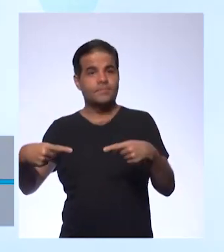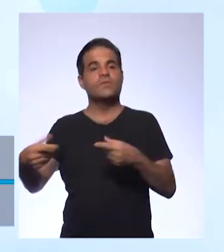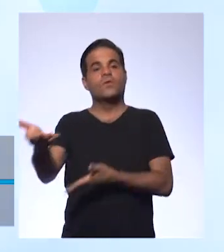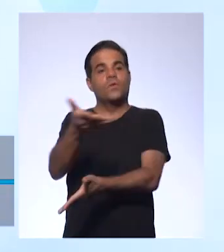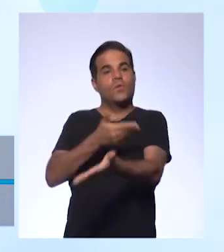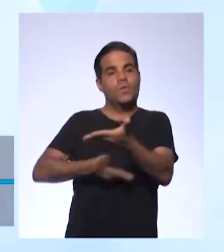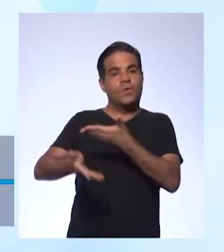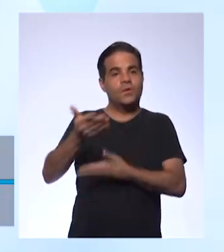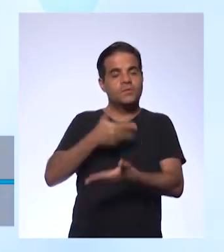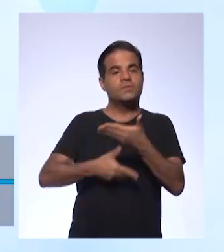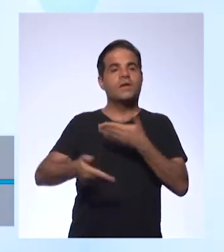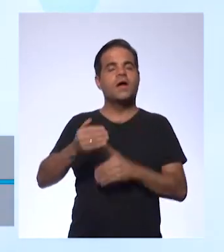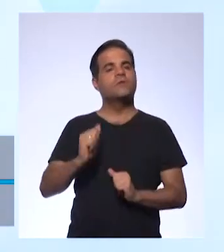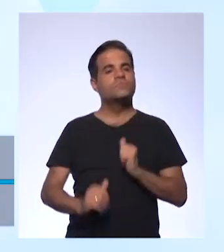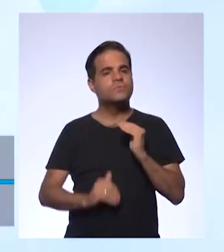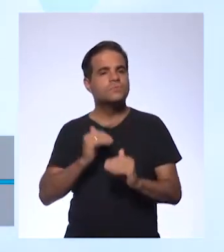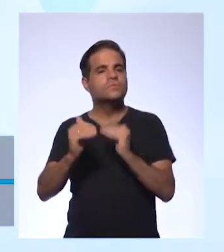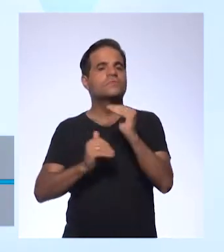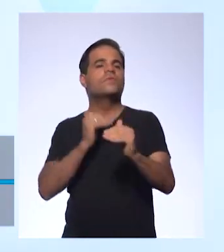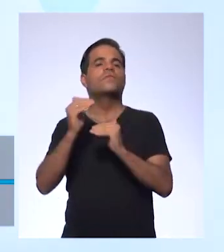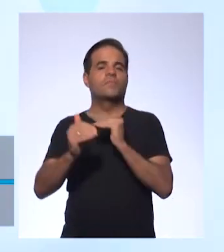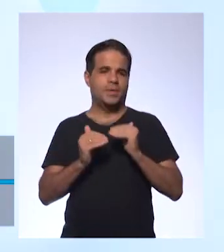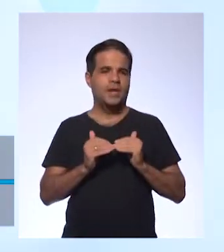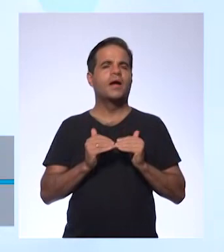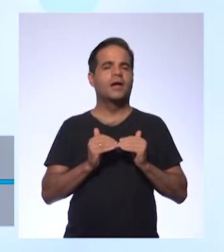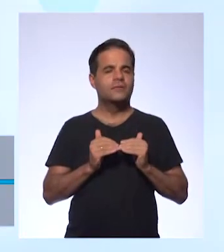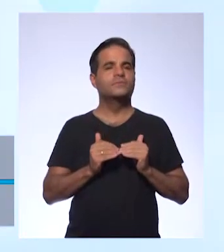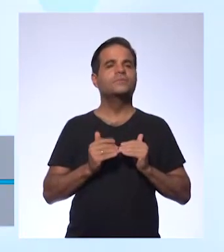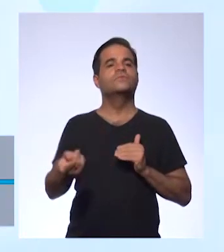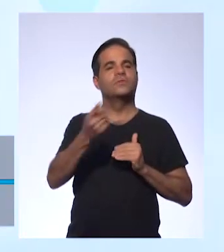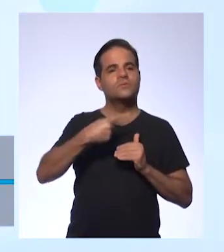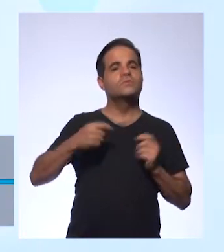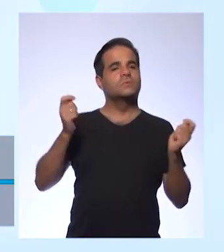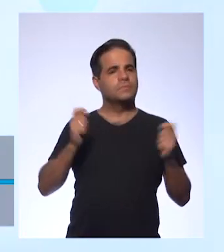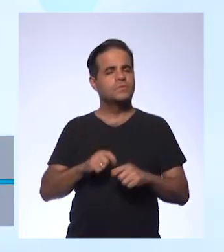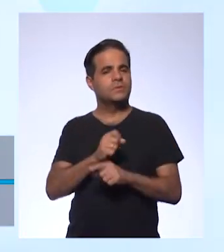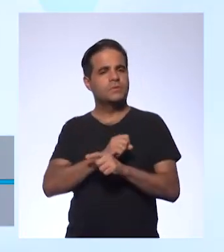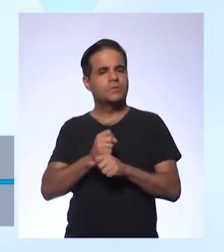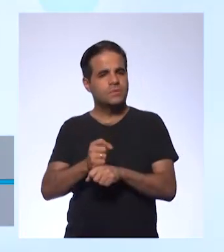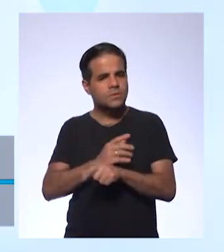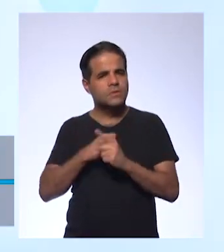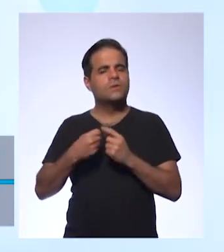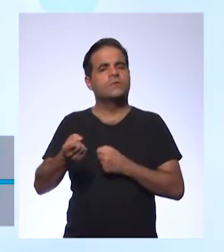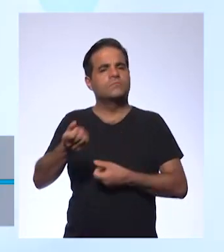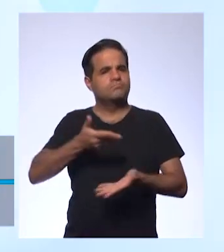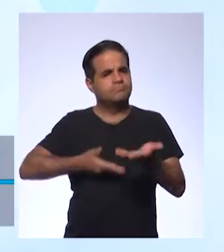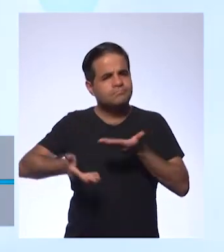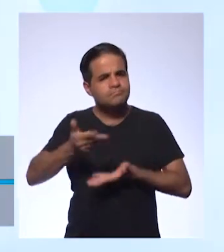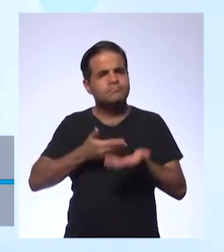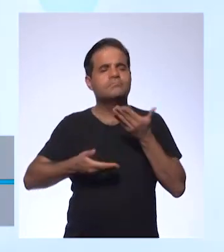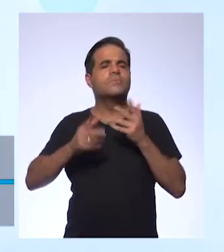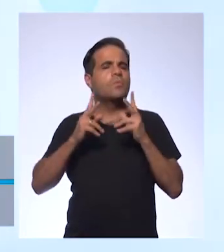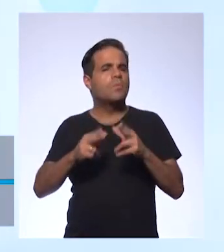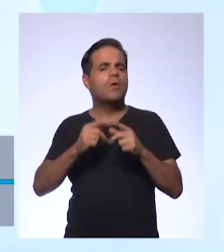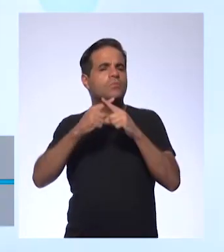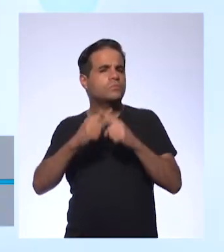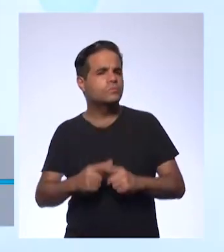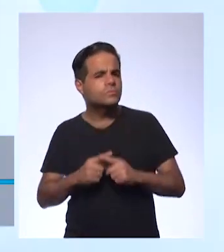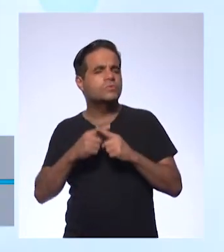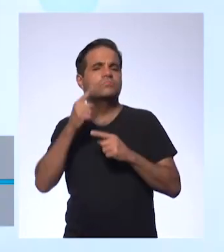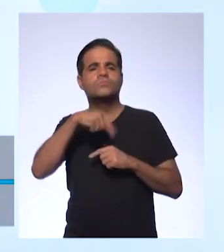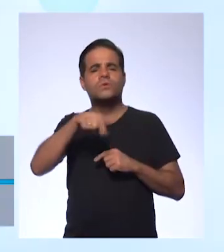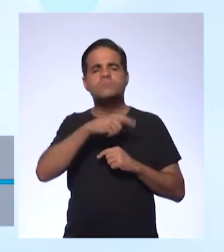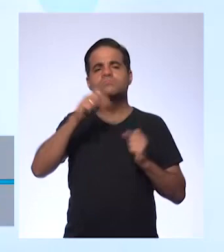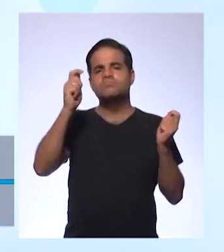então, o desenvolvimento das nossas competências socioemocionais como se fosse um jogo, para nós